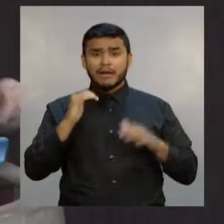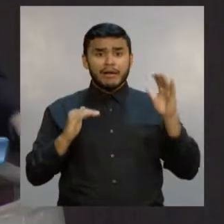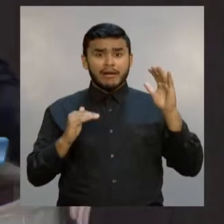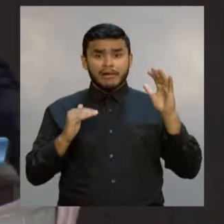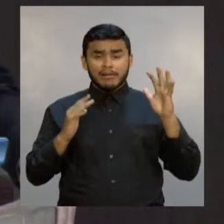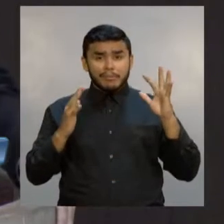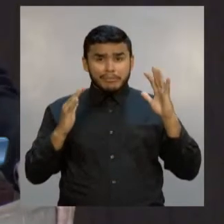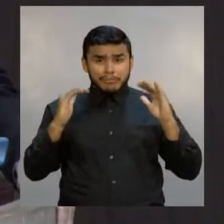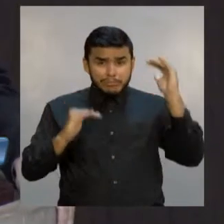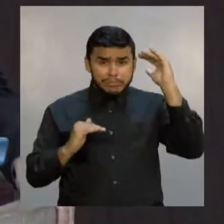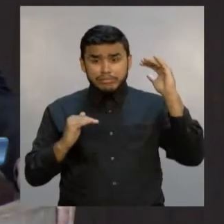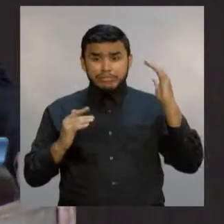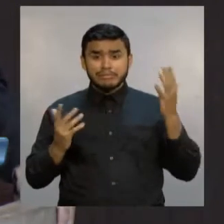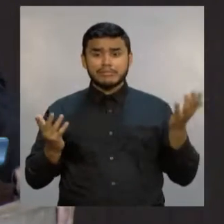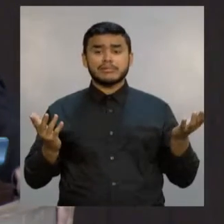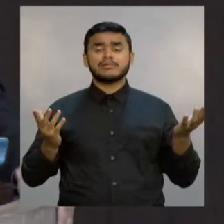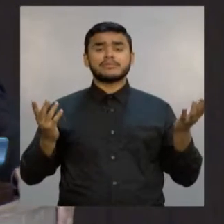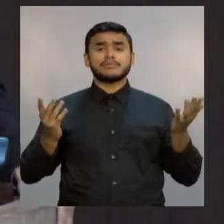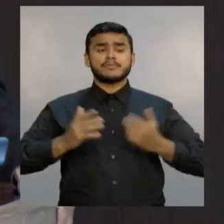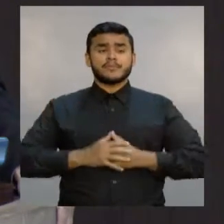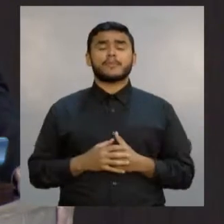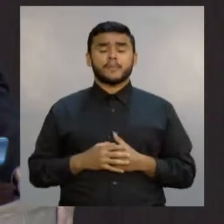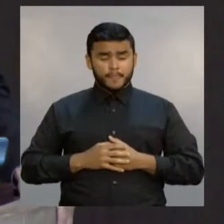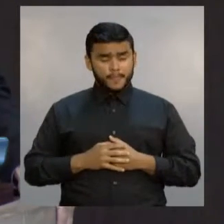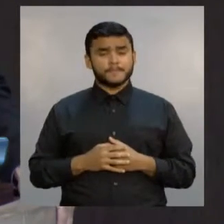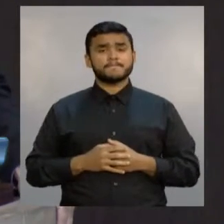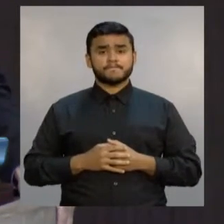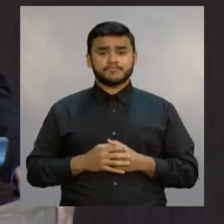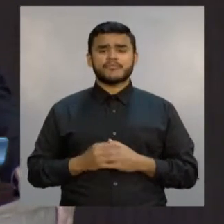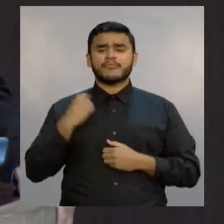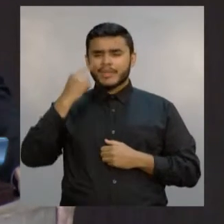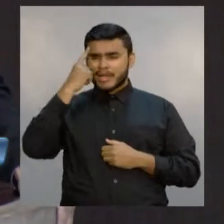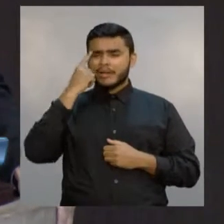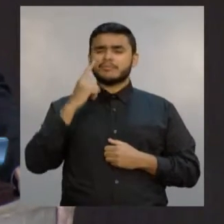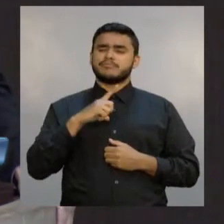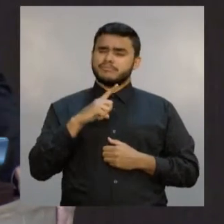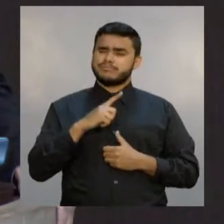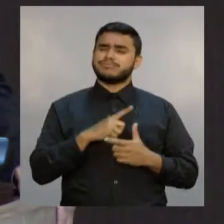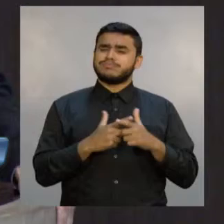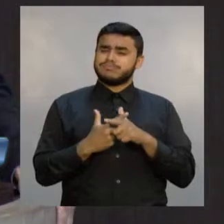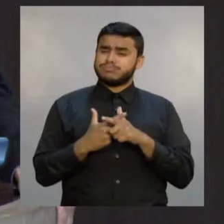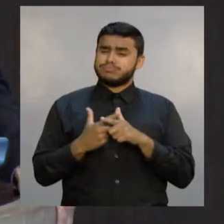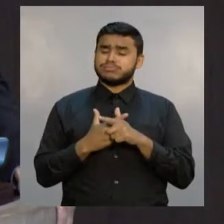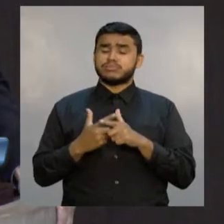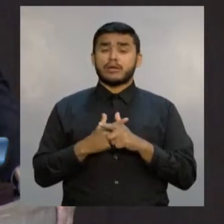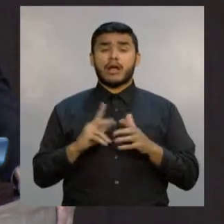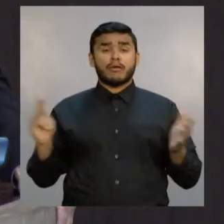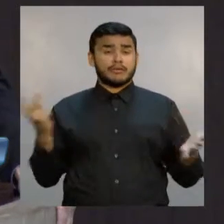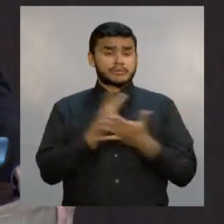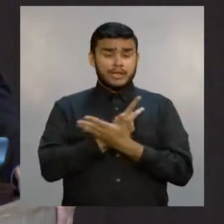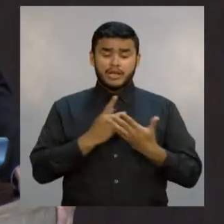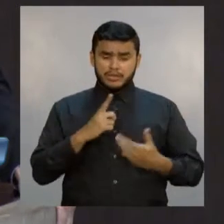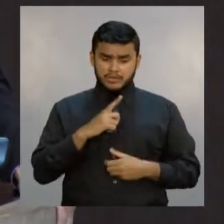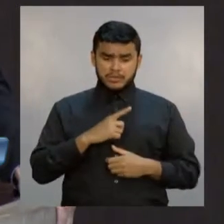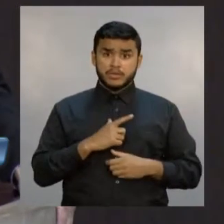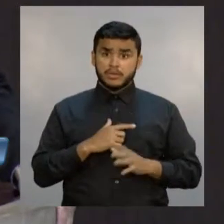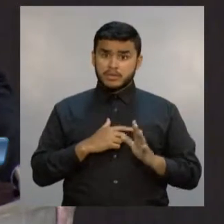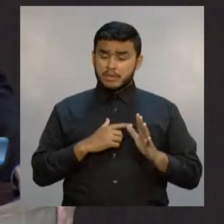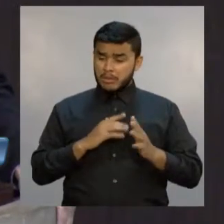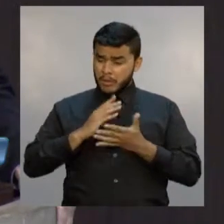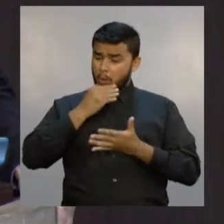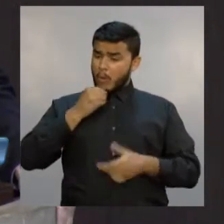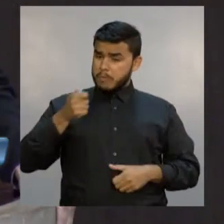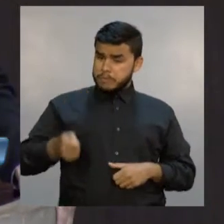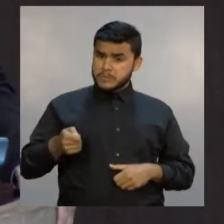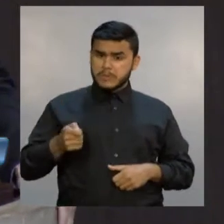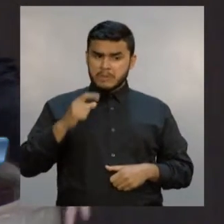o feminismo, na sua ideia profunda e humana, nos ensina que as mulheres são